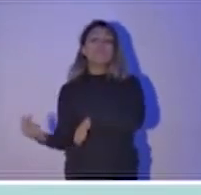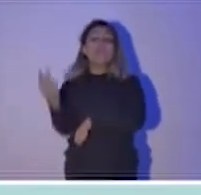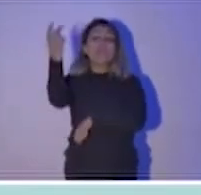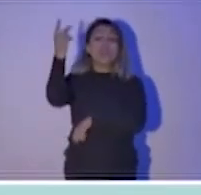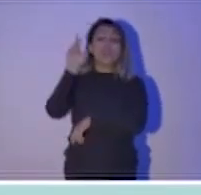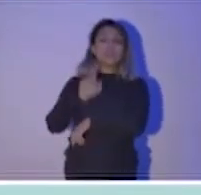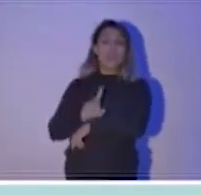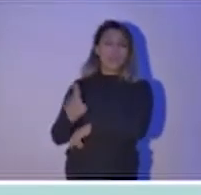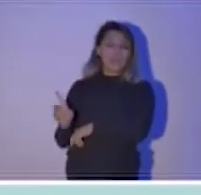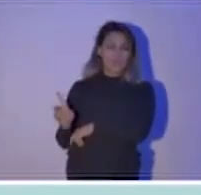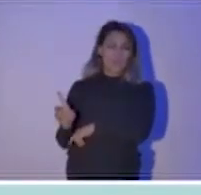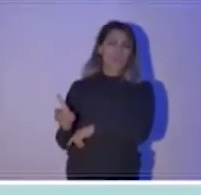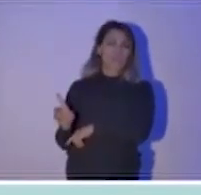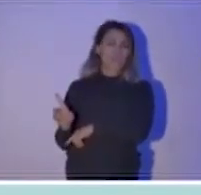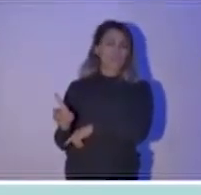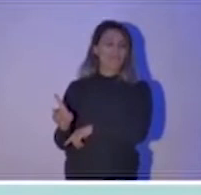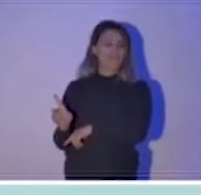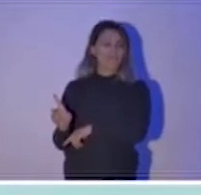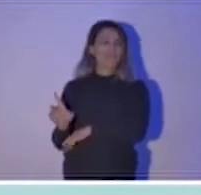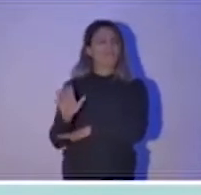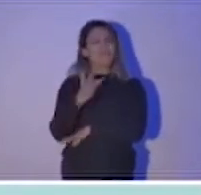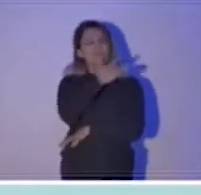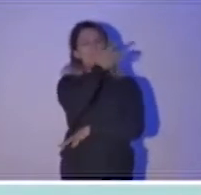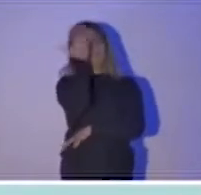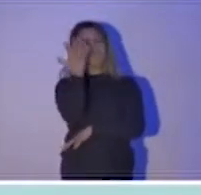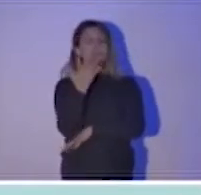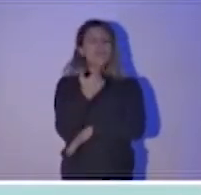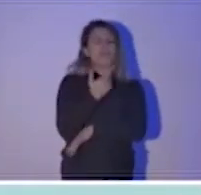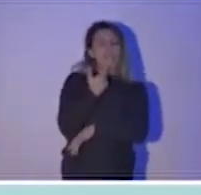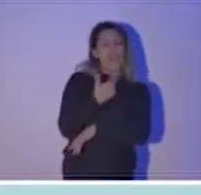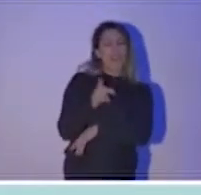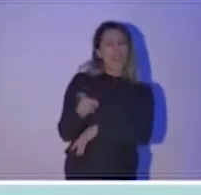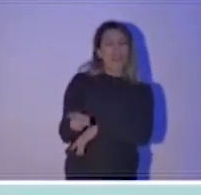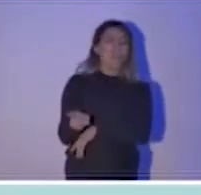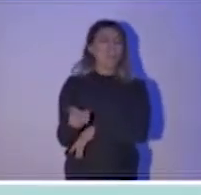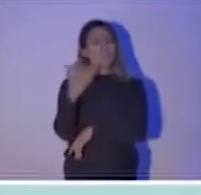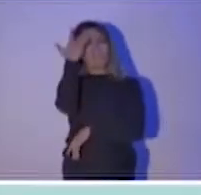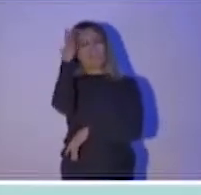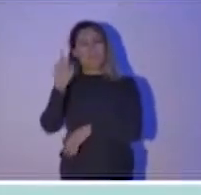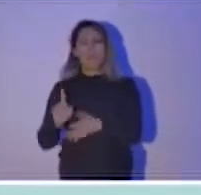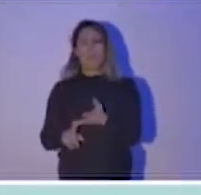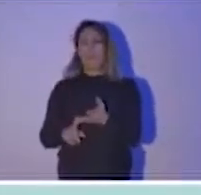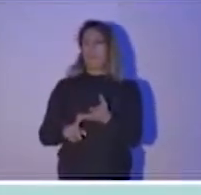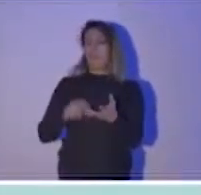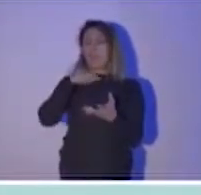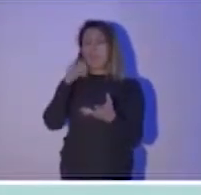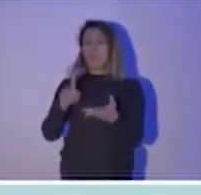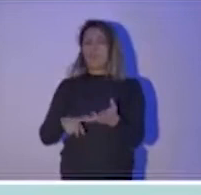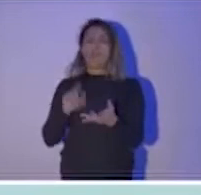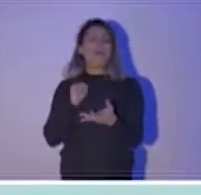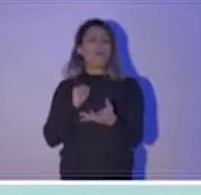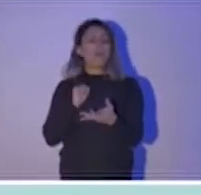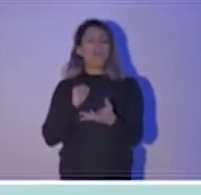discurso de o professor não sabe, de o professor não consegue, do